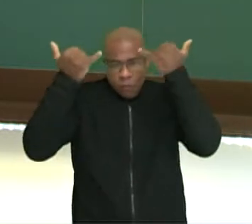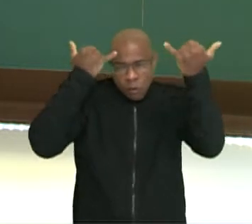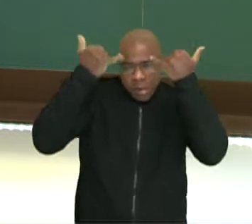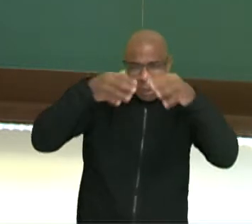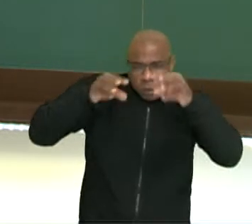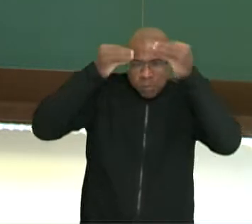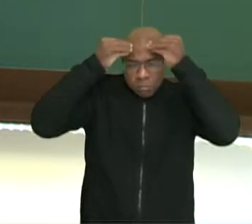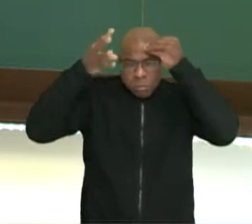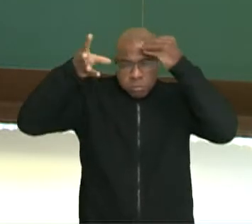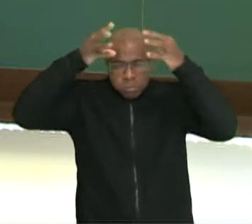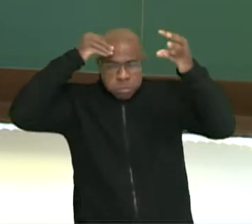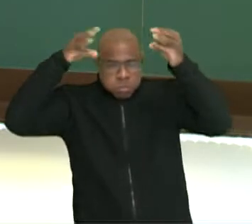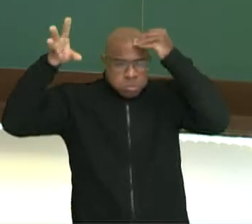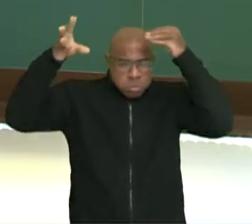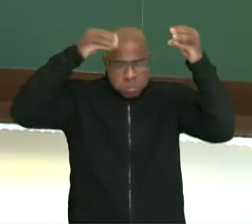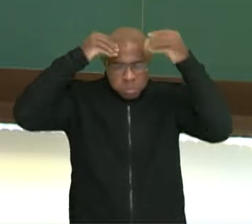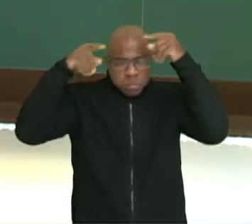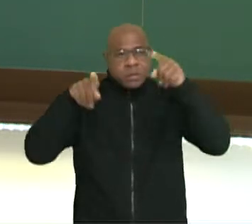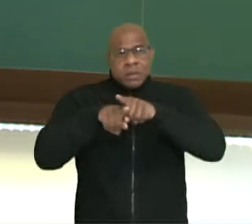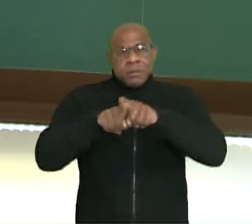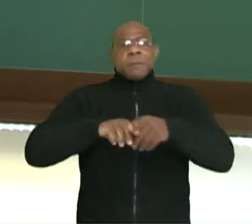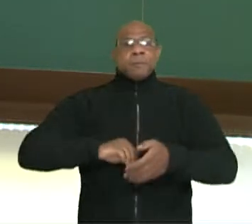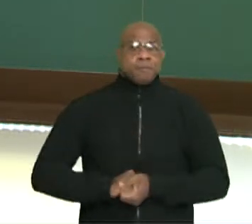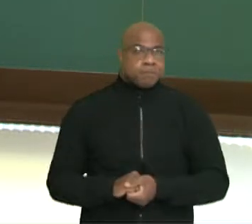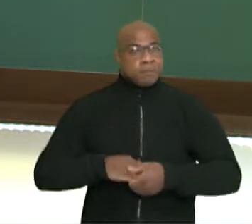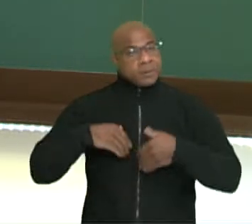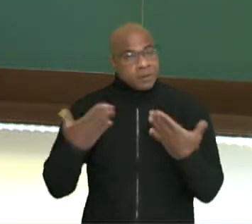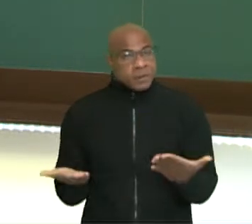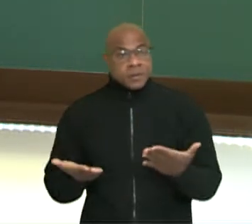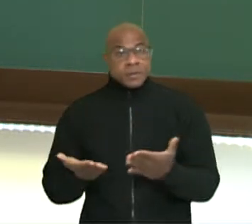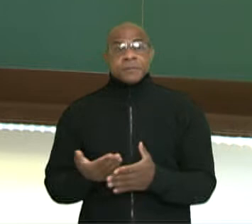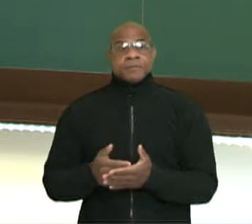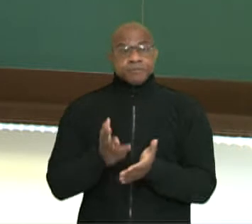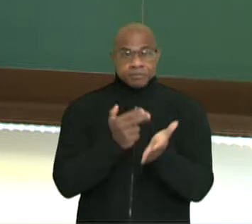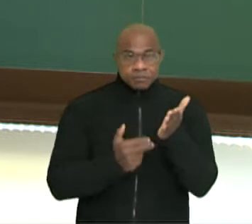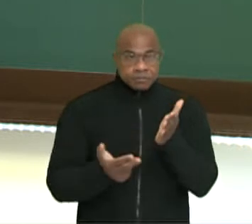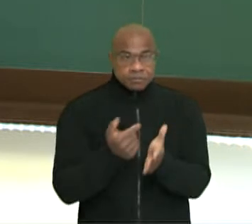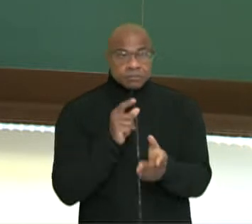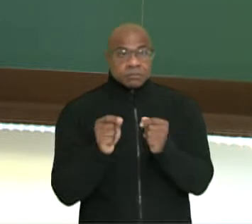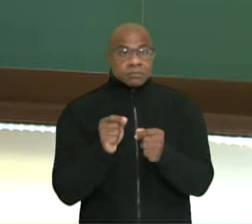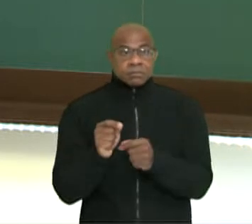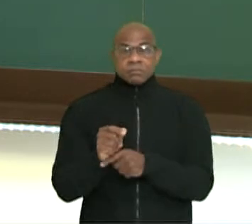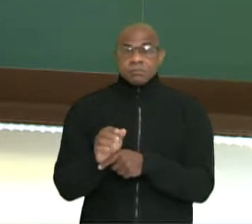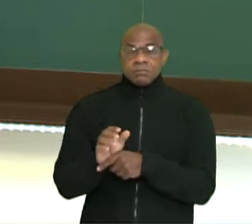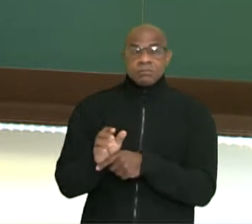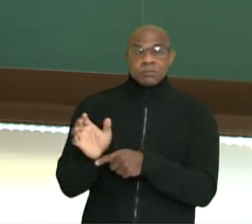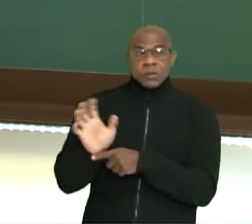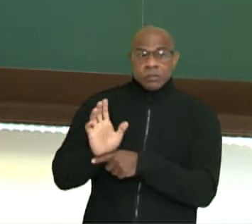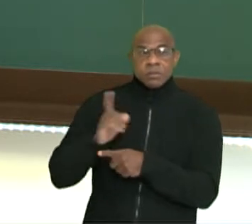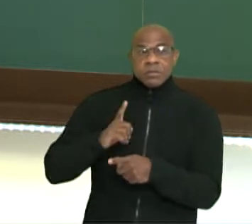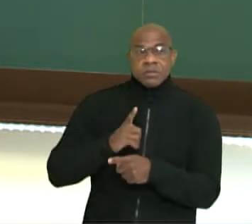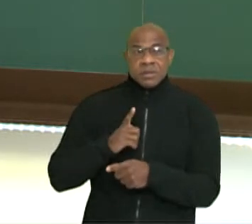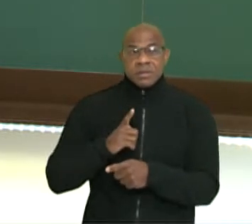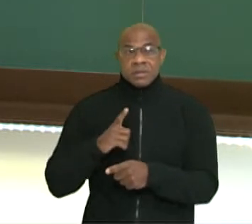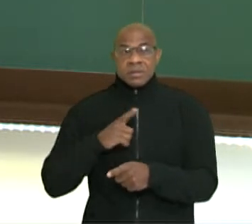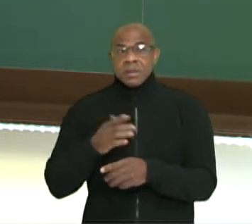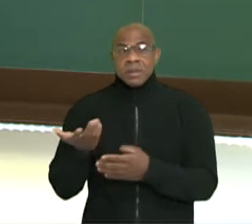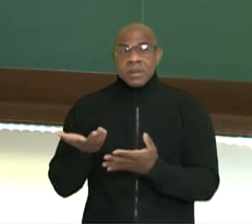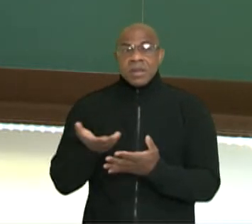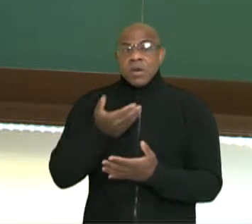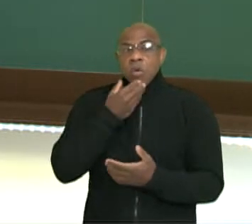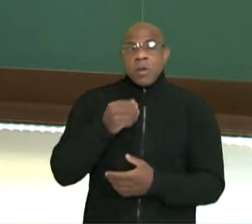chegam e armazenando as memórias. O desenho foi dirigido pelo americano Pete Docter, que procurou ajuda